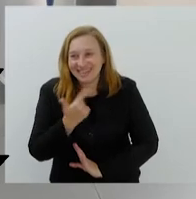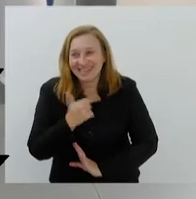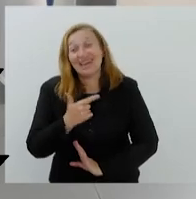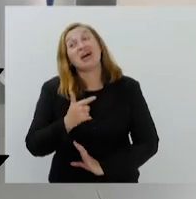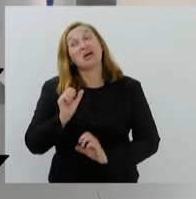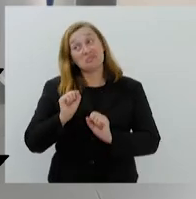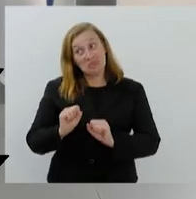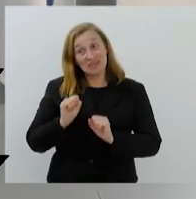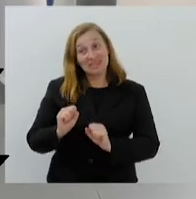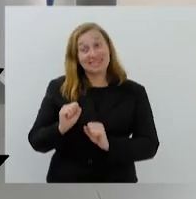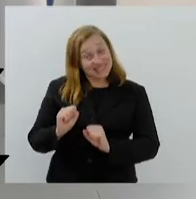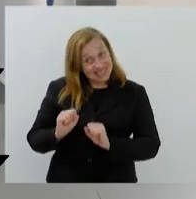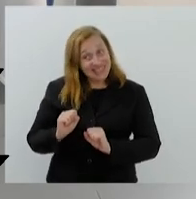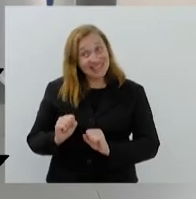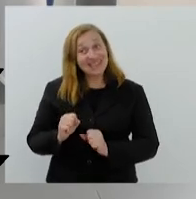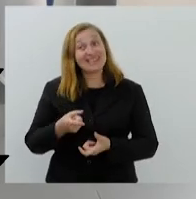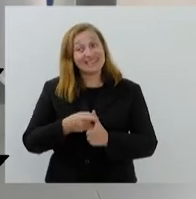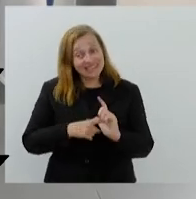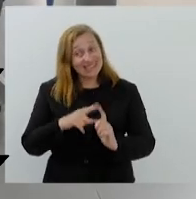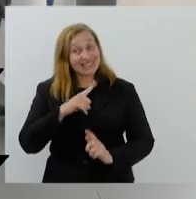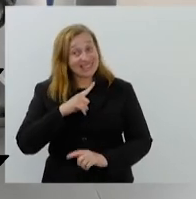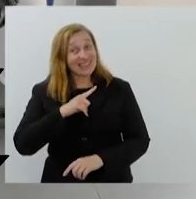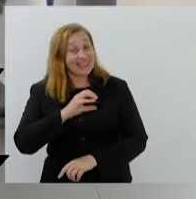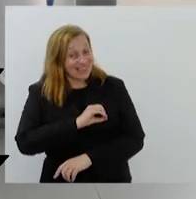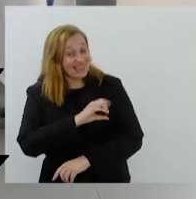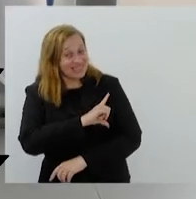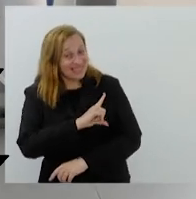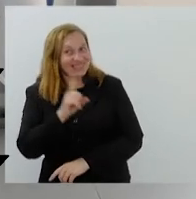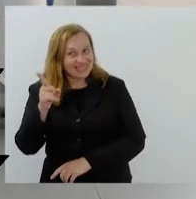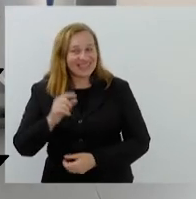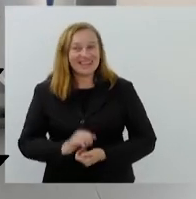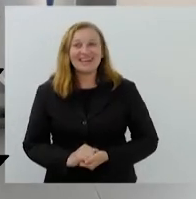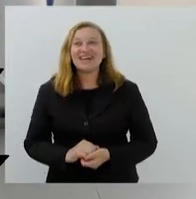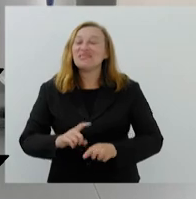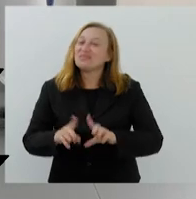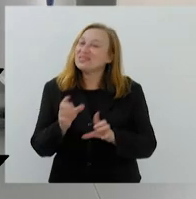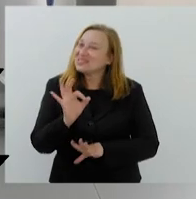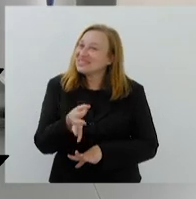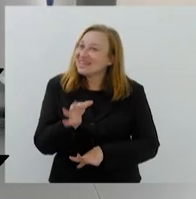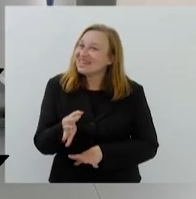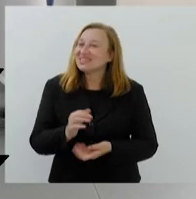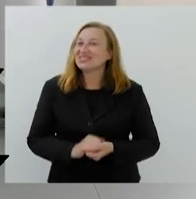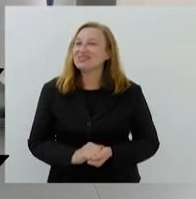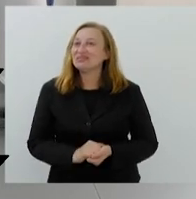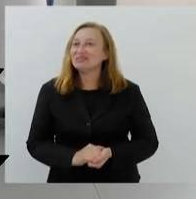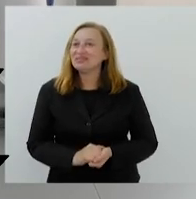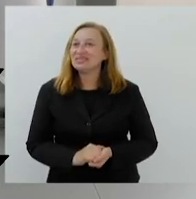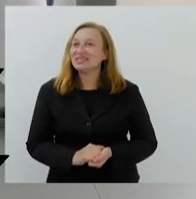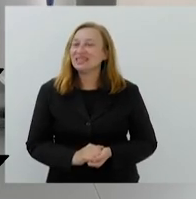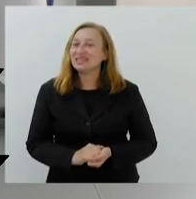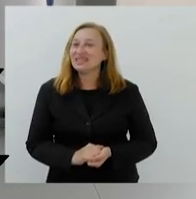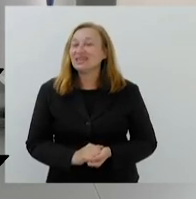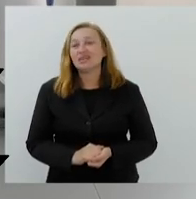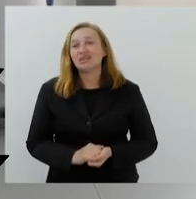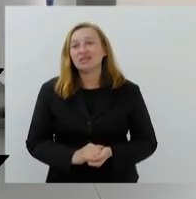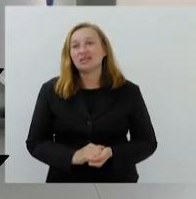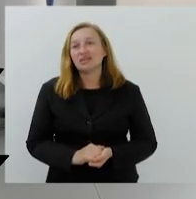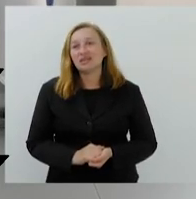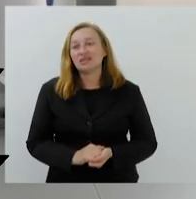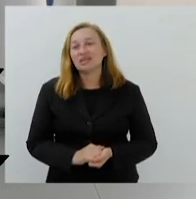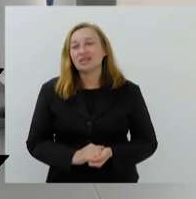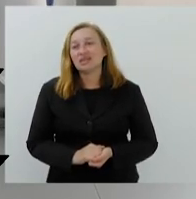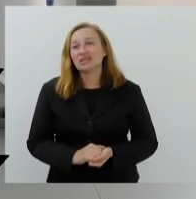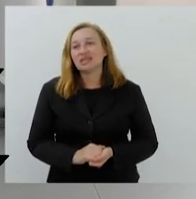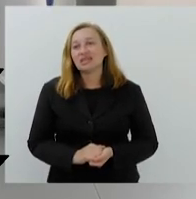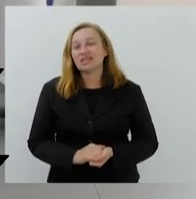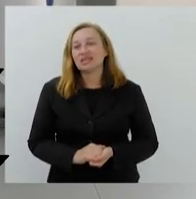Pode ser que alguém esteja incomodando ele lá em Caxias. É possível. Mas o fato é o seguinte, é alguém ser perturbado